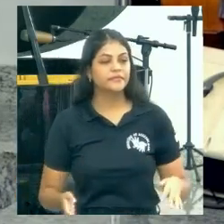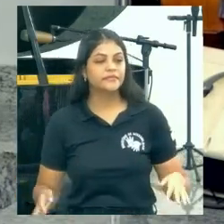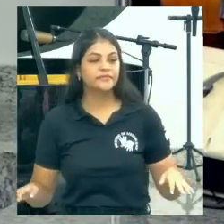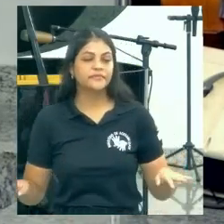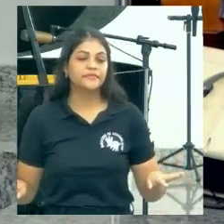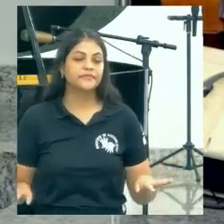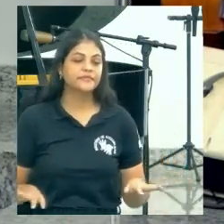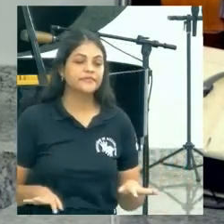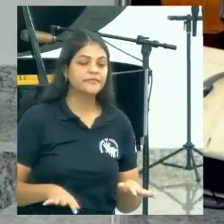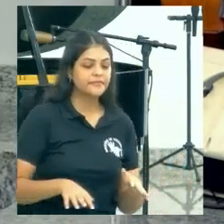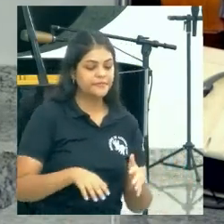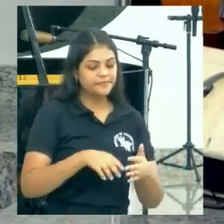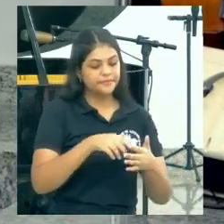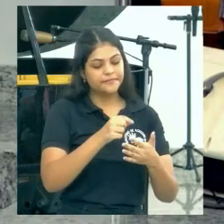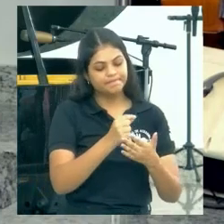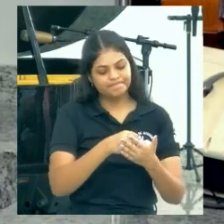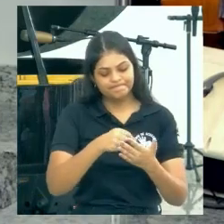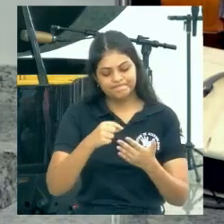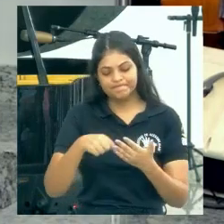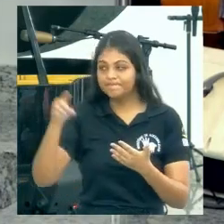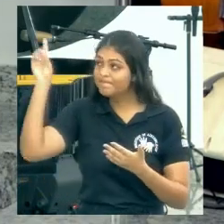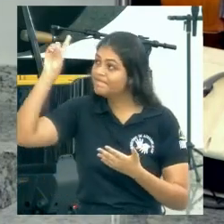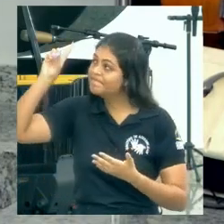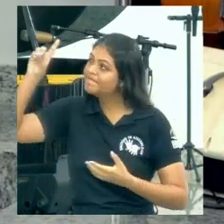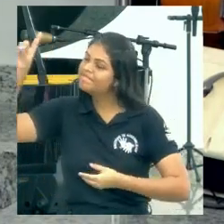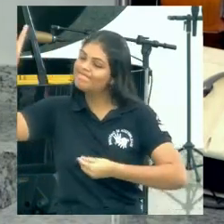Carta viva de Deus.